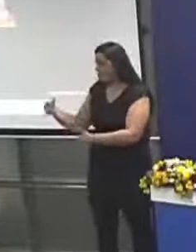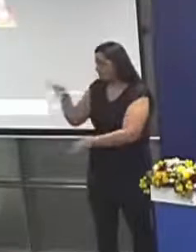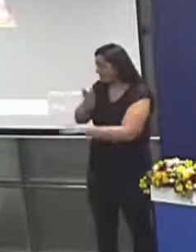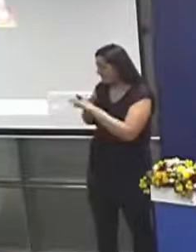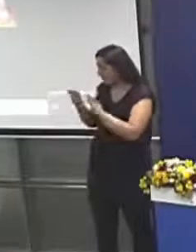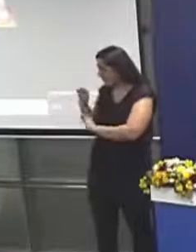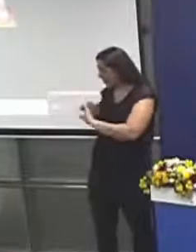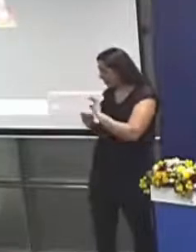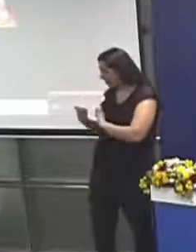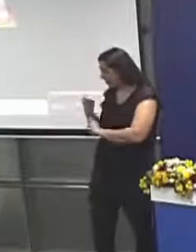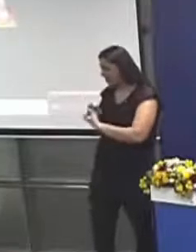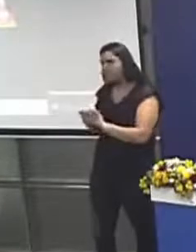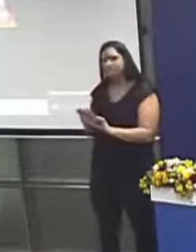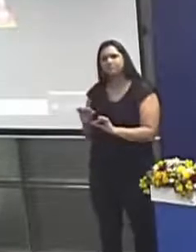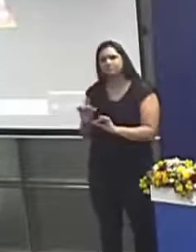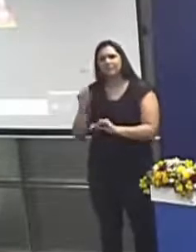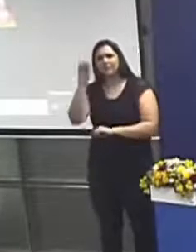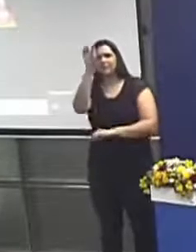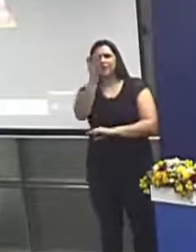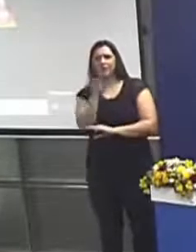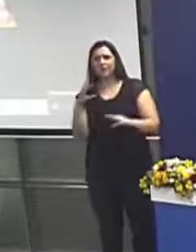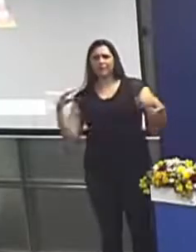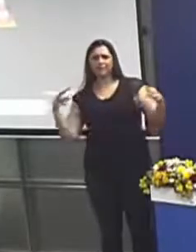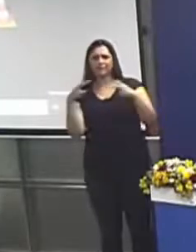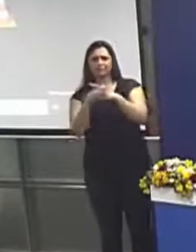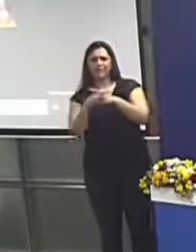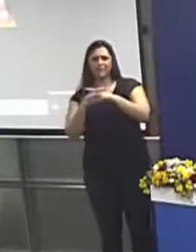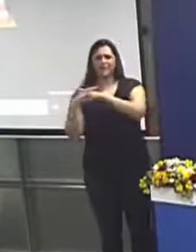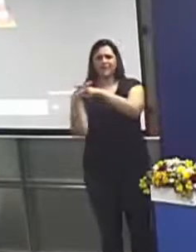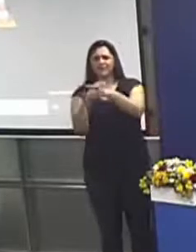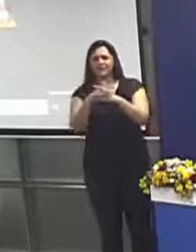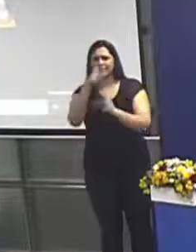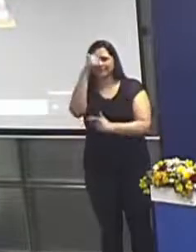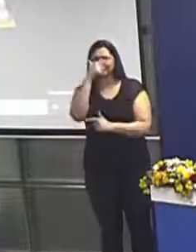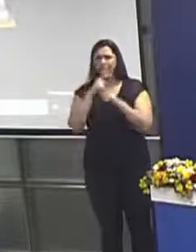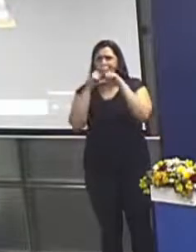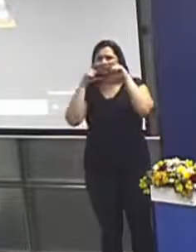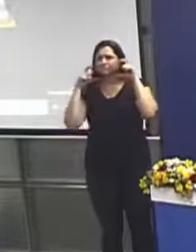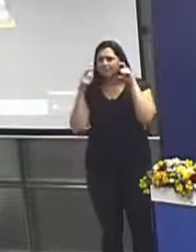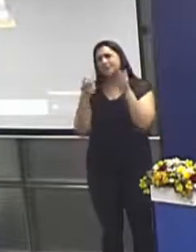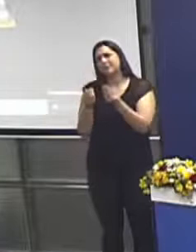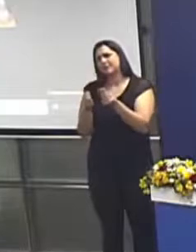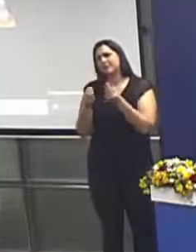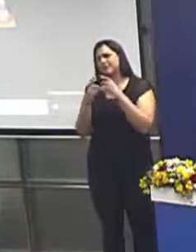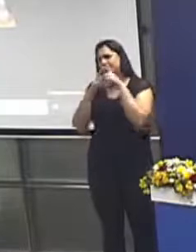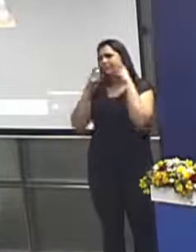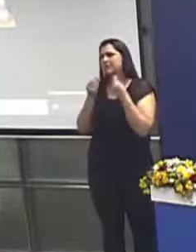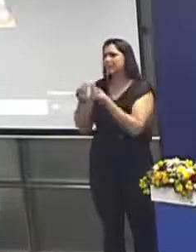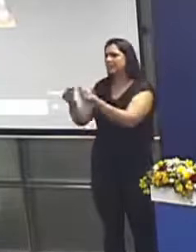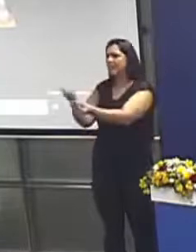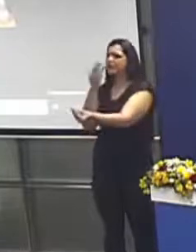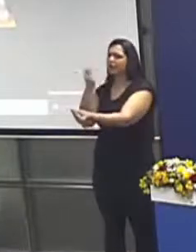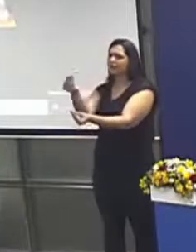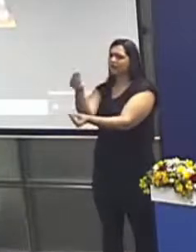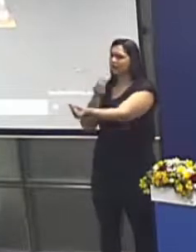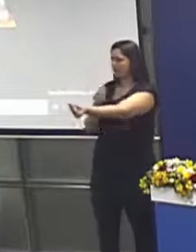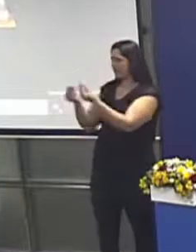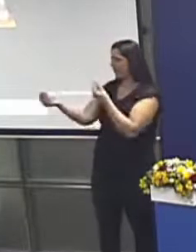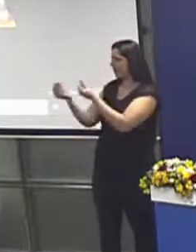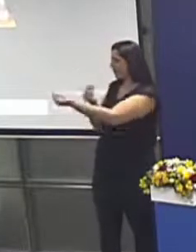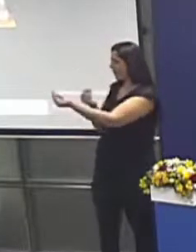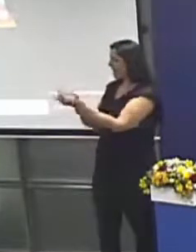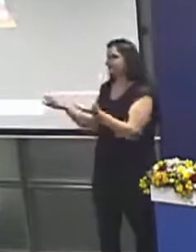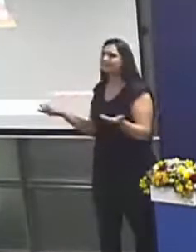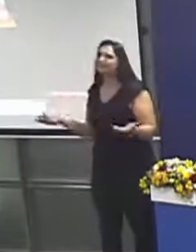qualquer. Eu vi uma preta no farol que sofrimento, oferecendo máscara em troca de alimento. Cultura do consumo,